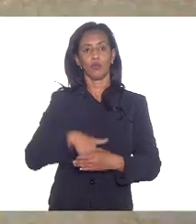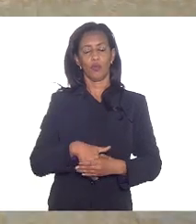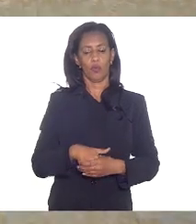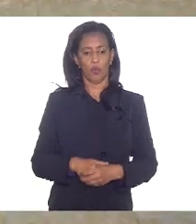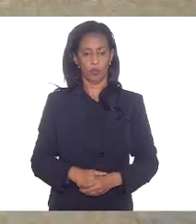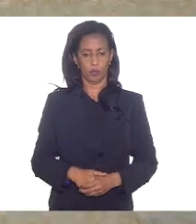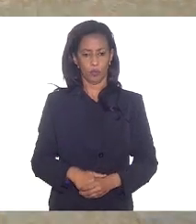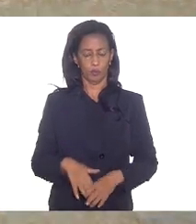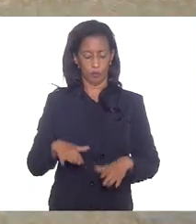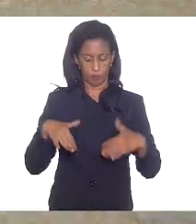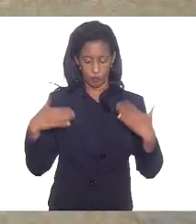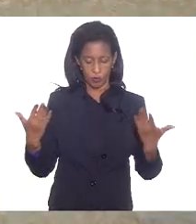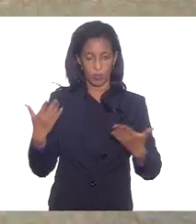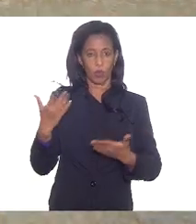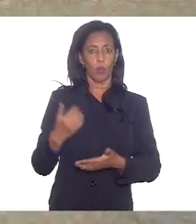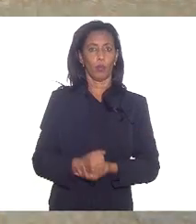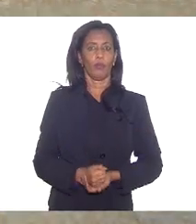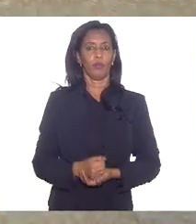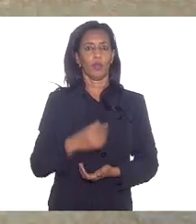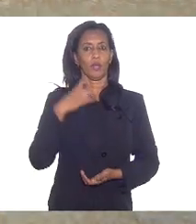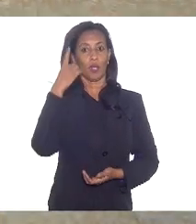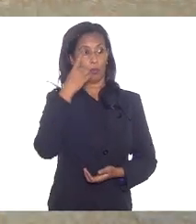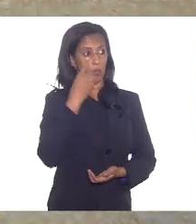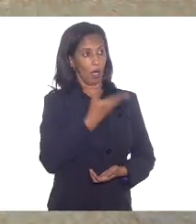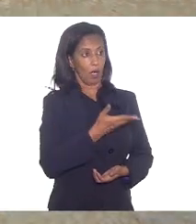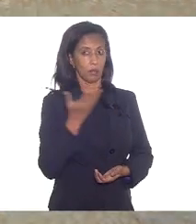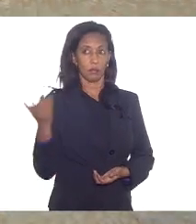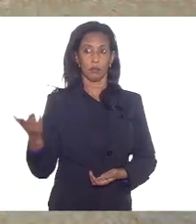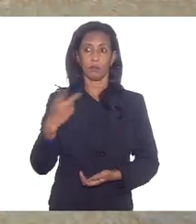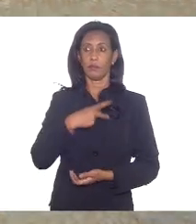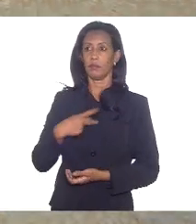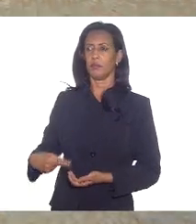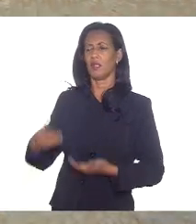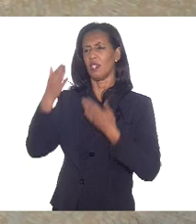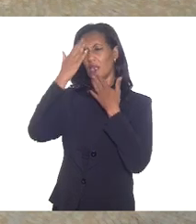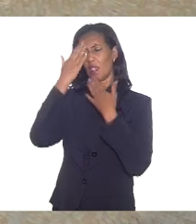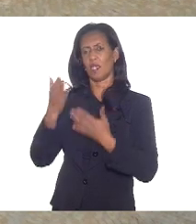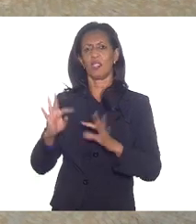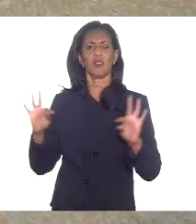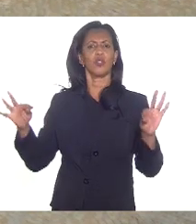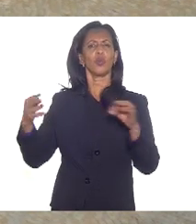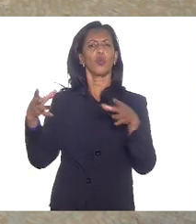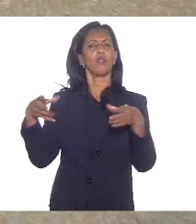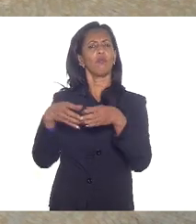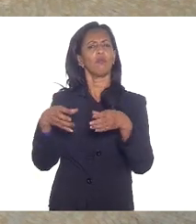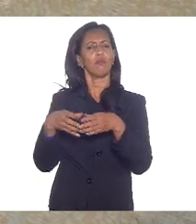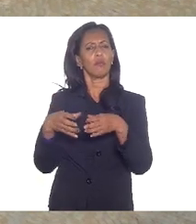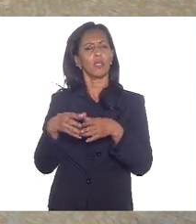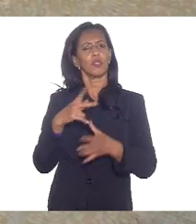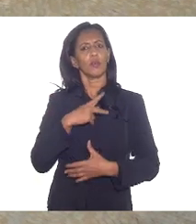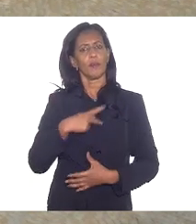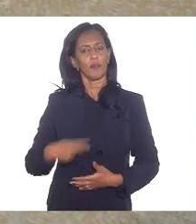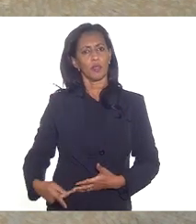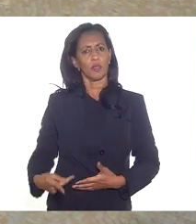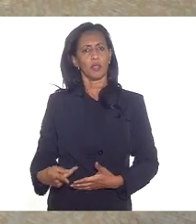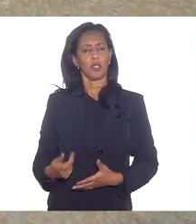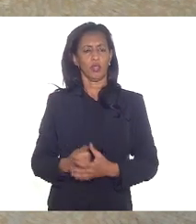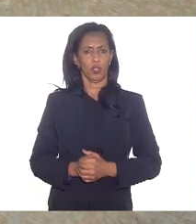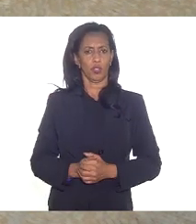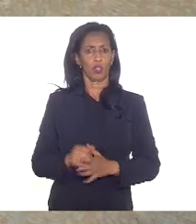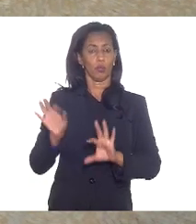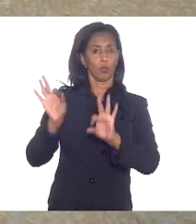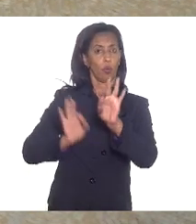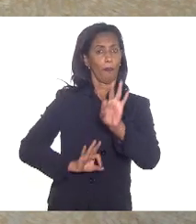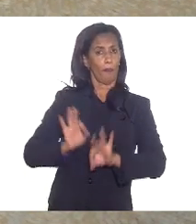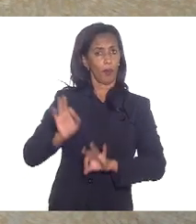Senhor presidente, senhores deputados, deputadas, quero agradecer a toda a sua equipe, senhor presidente, que colocou esse